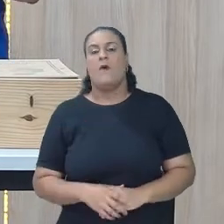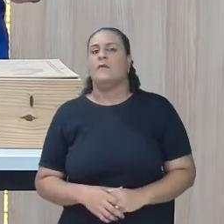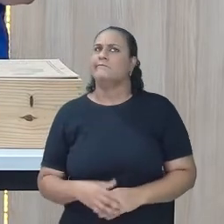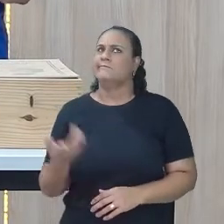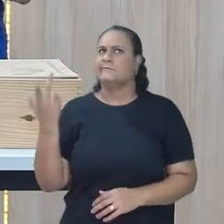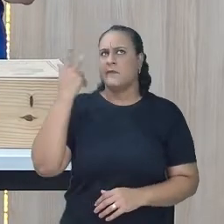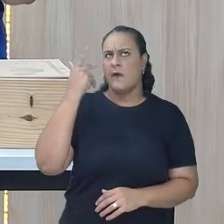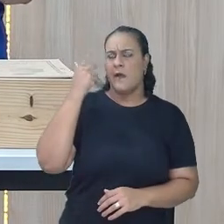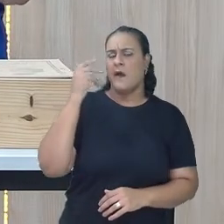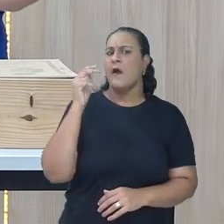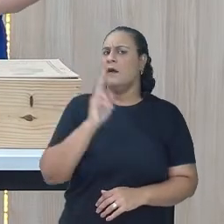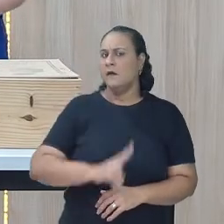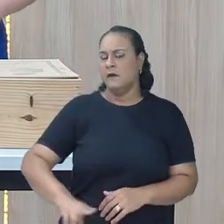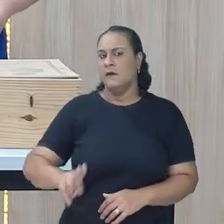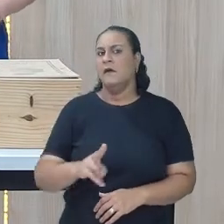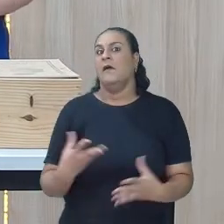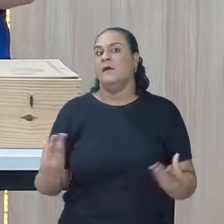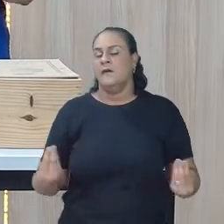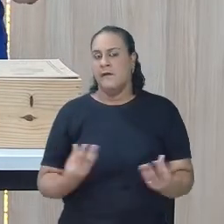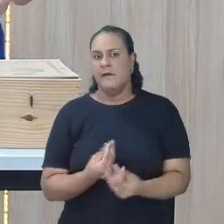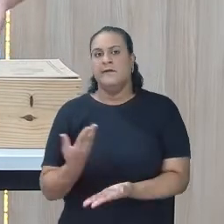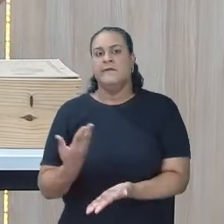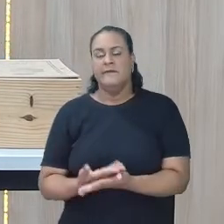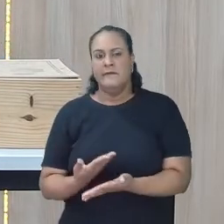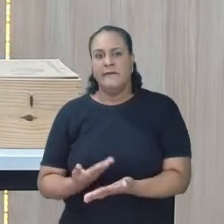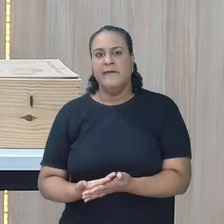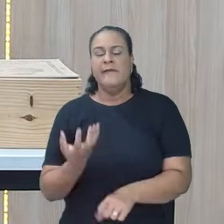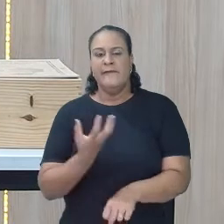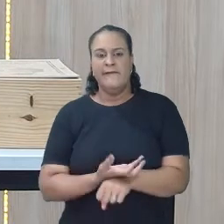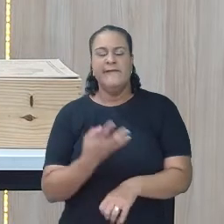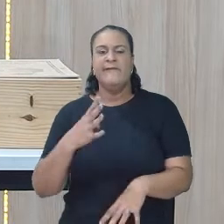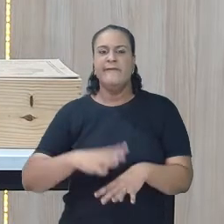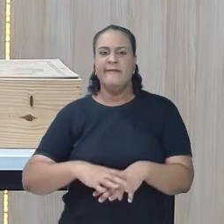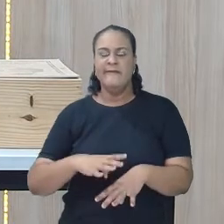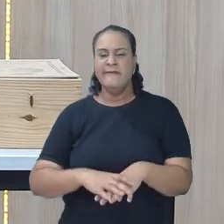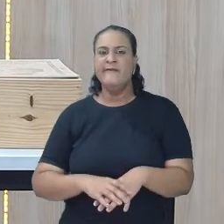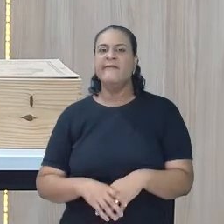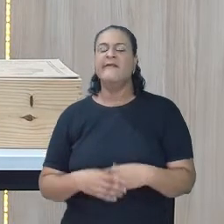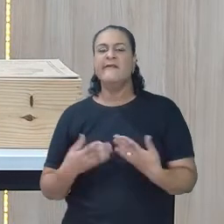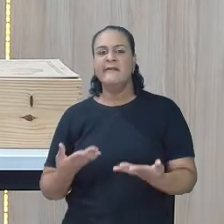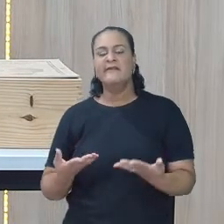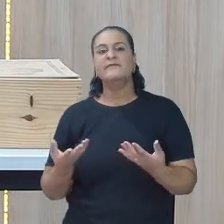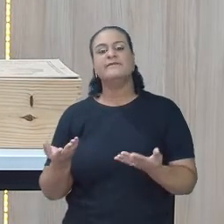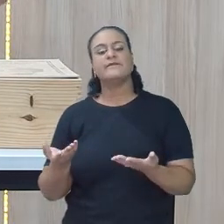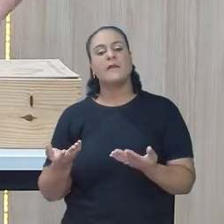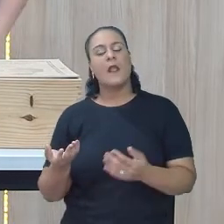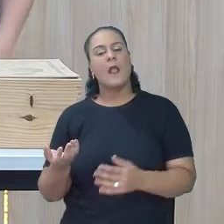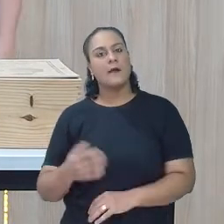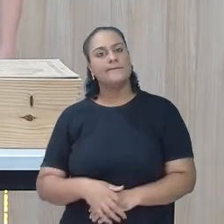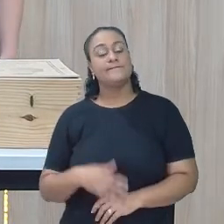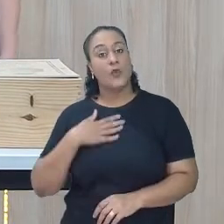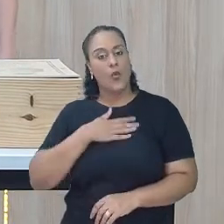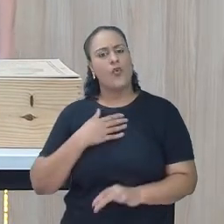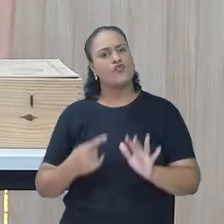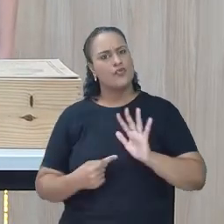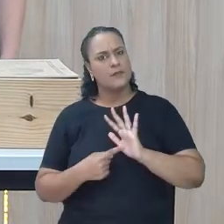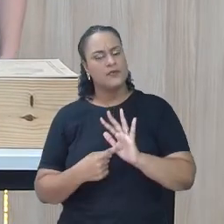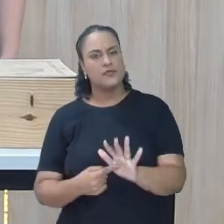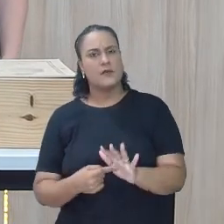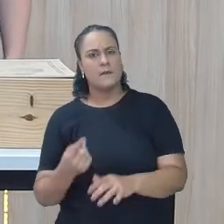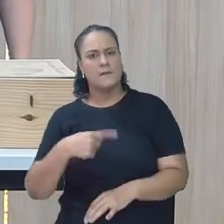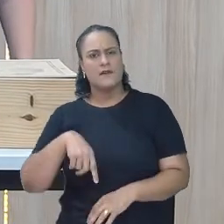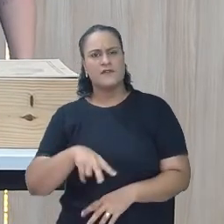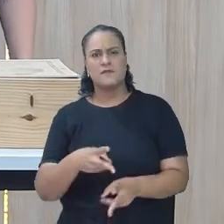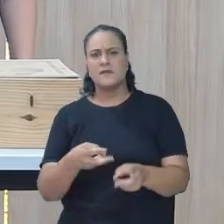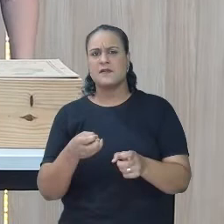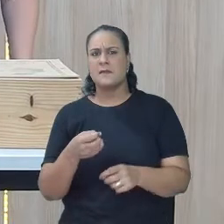gente utiliza bastante nas nossas aulas, né, em matemática. Eu gosto de trazer para você ter a noção de quanto é, gente,